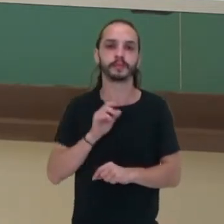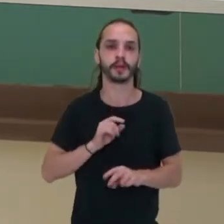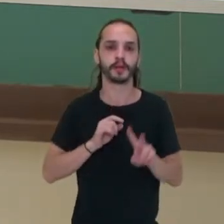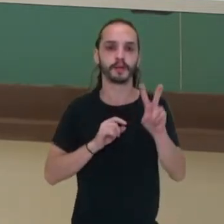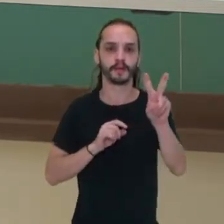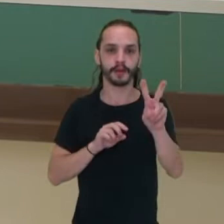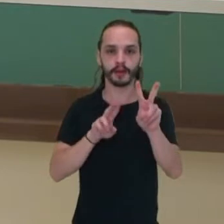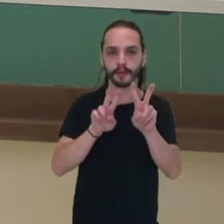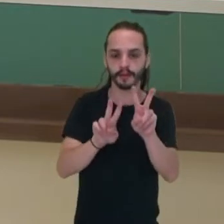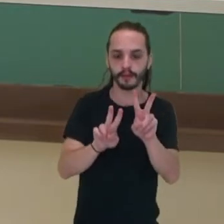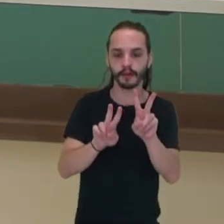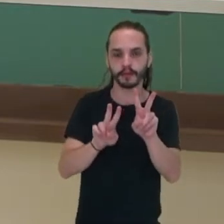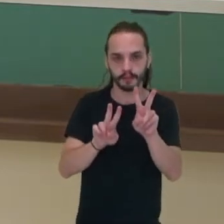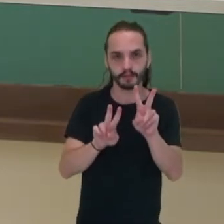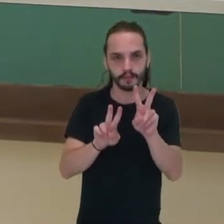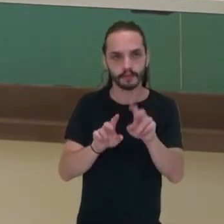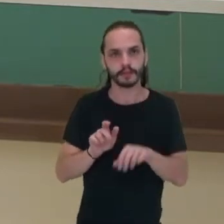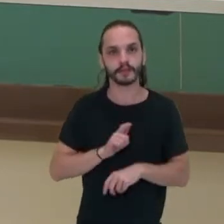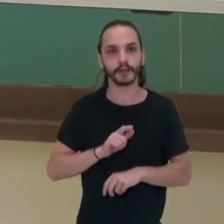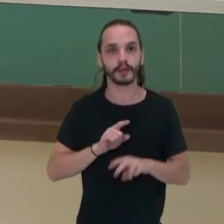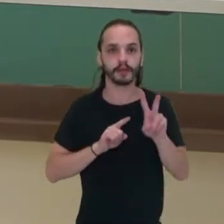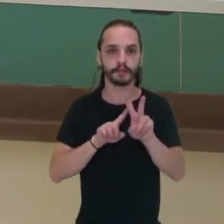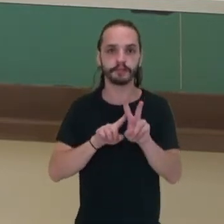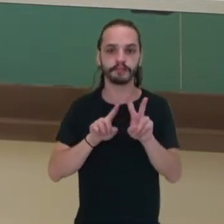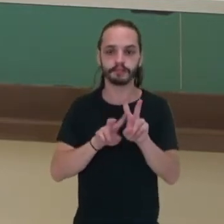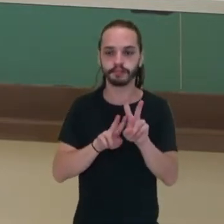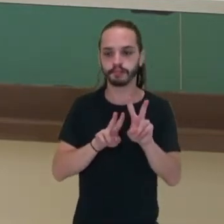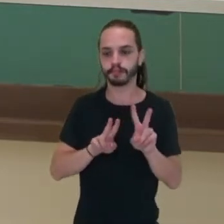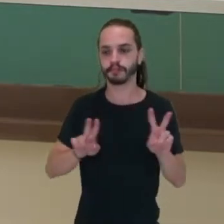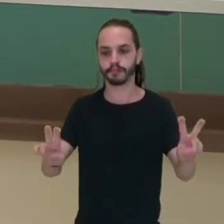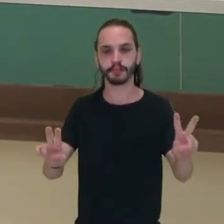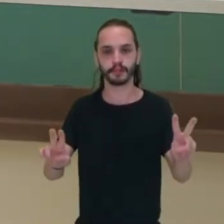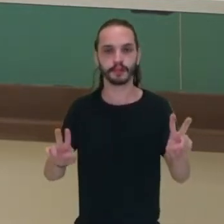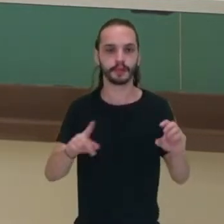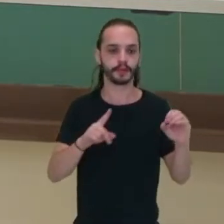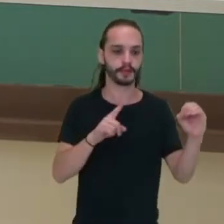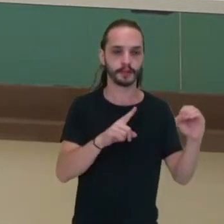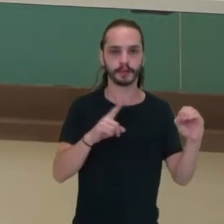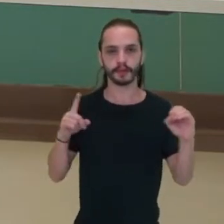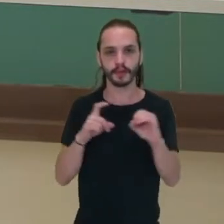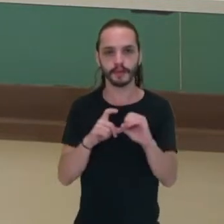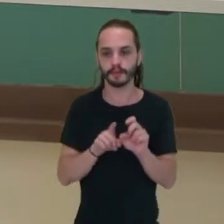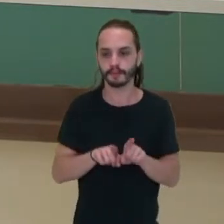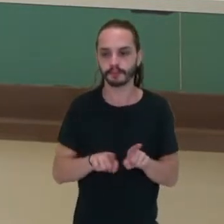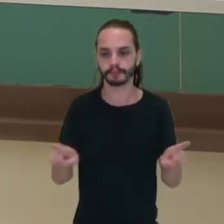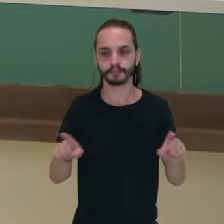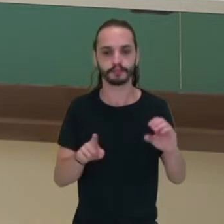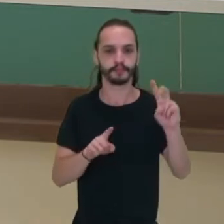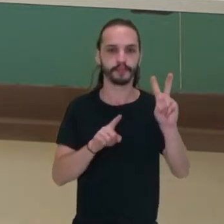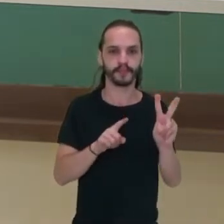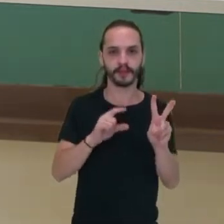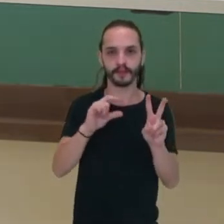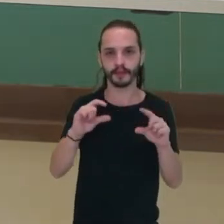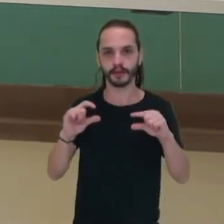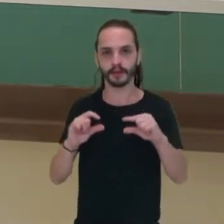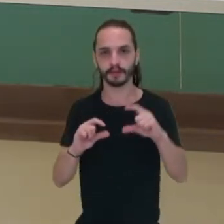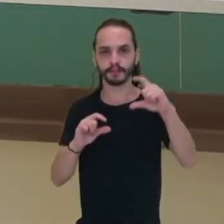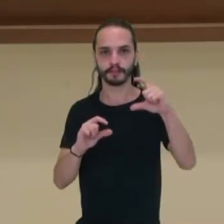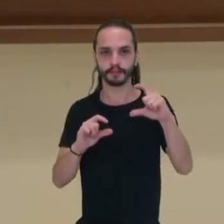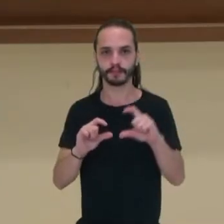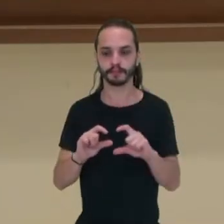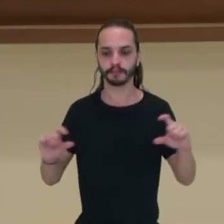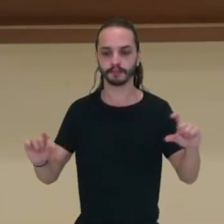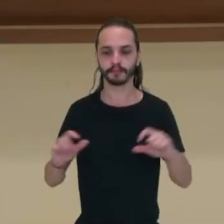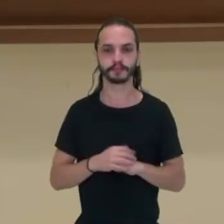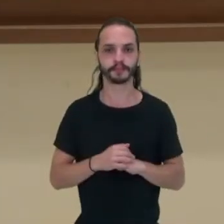vezão, vezinho, para um gameta vai o V maiúsculo, para um outro gameta vai o V minúsculo ali. Vamos para uma primeira